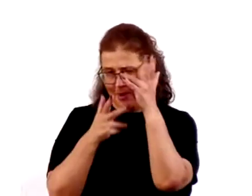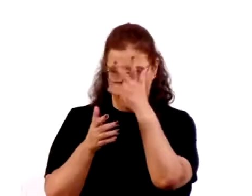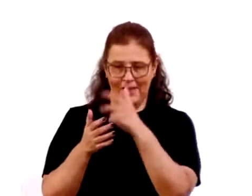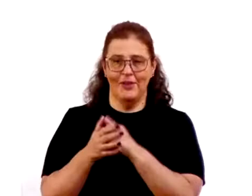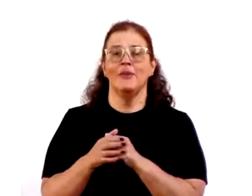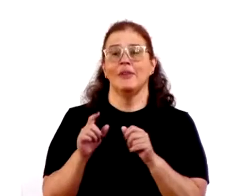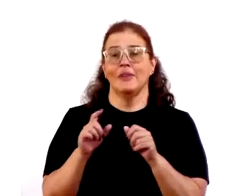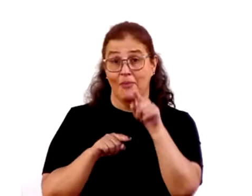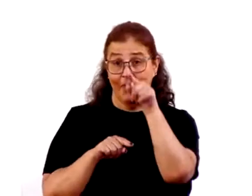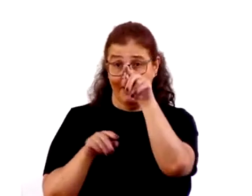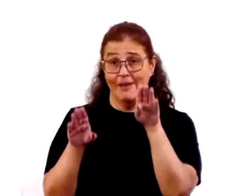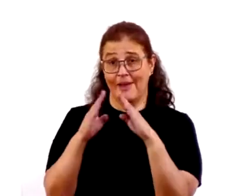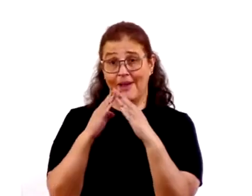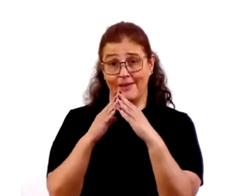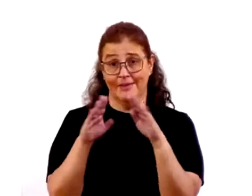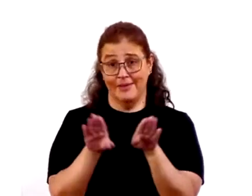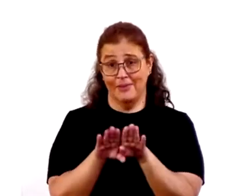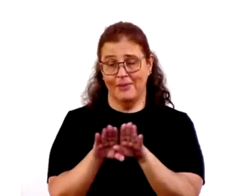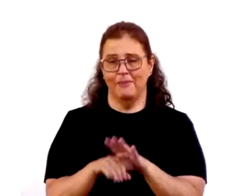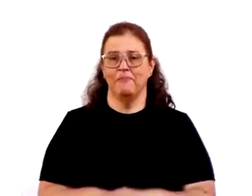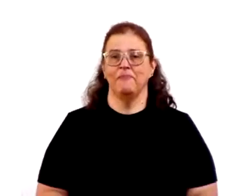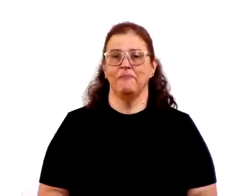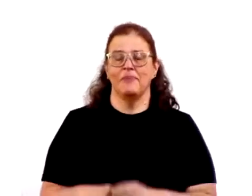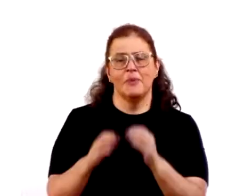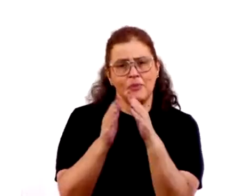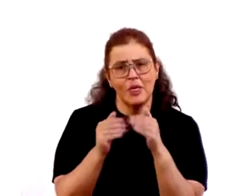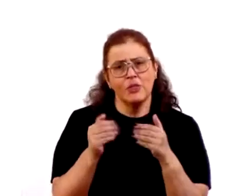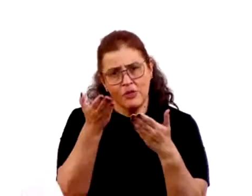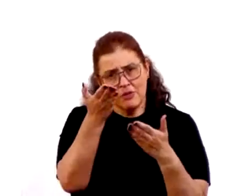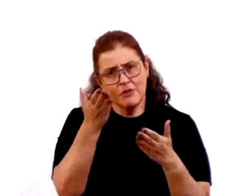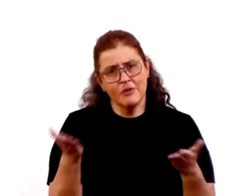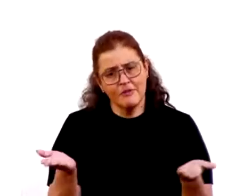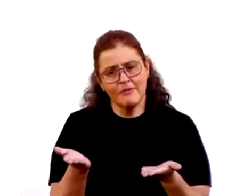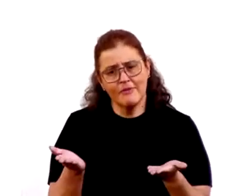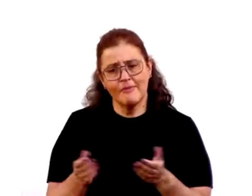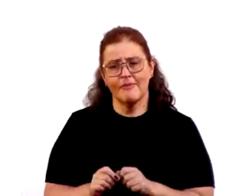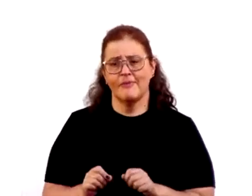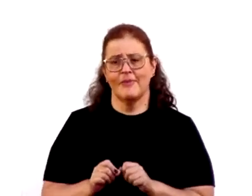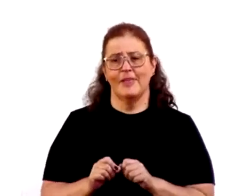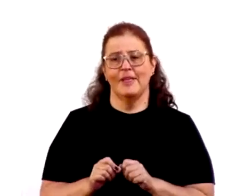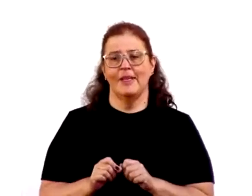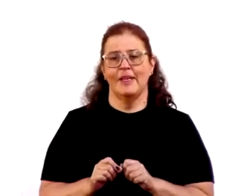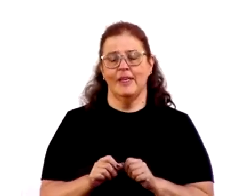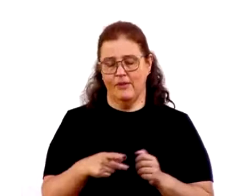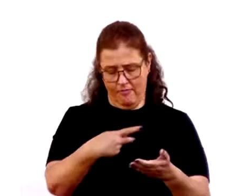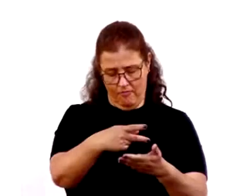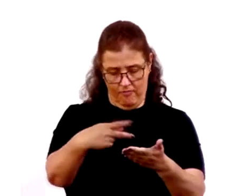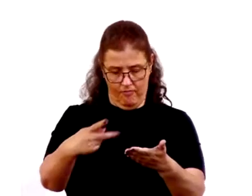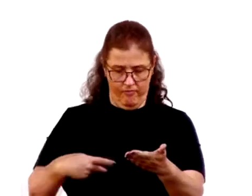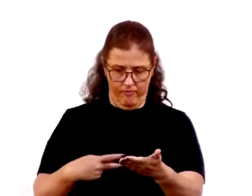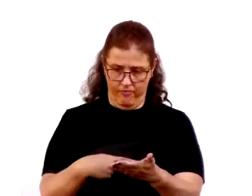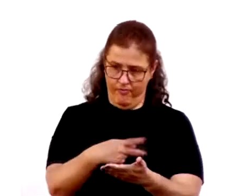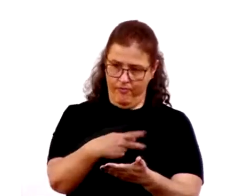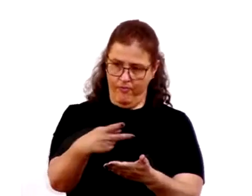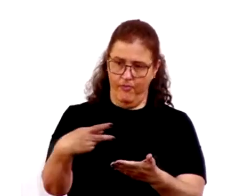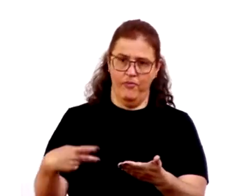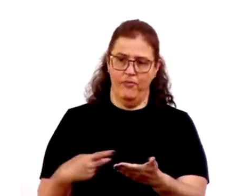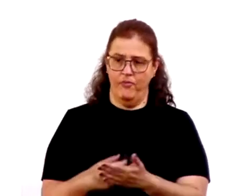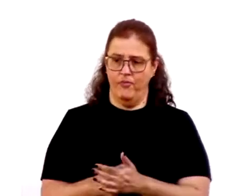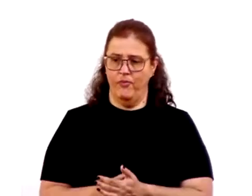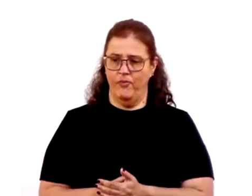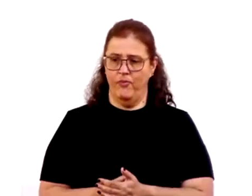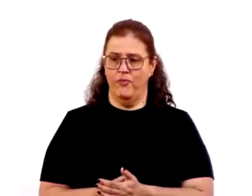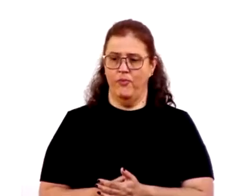casa, eu vou pedir que você faça hoje um desenho que provavelmente você, se você ainda